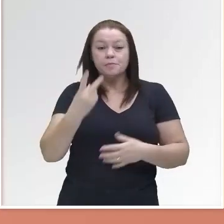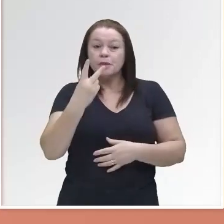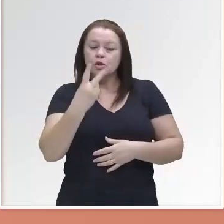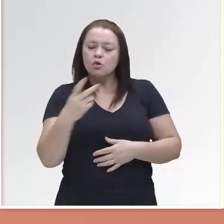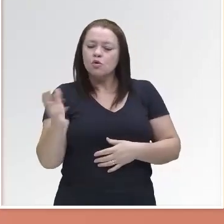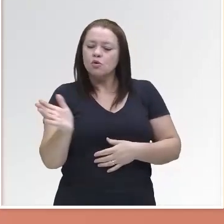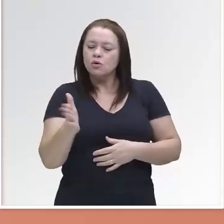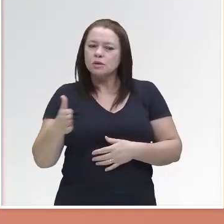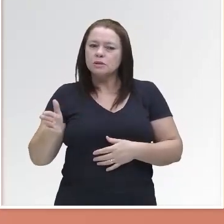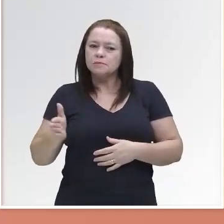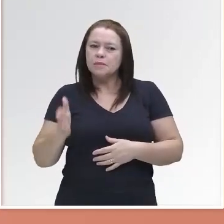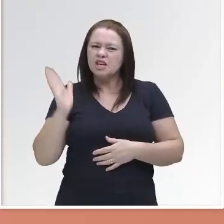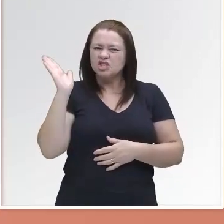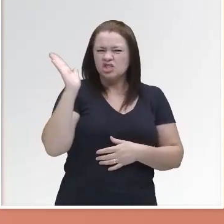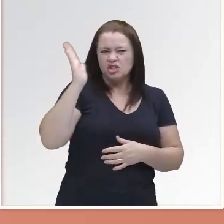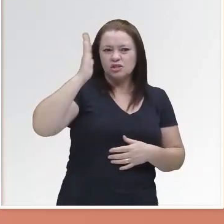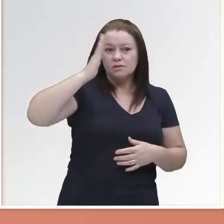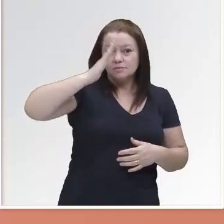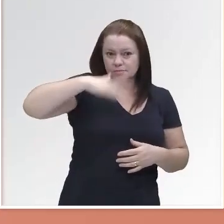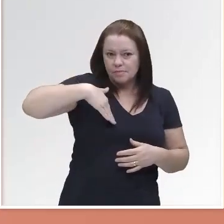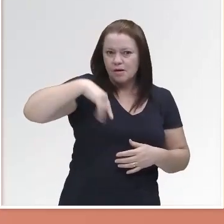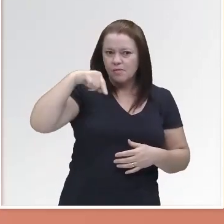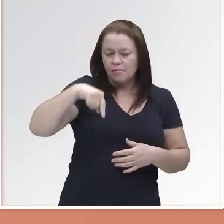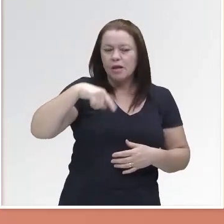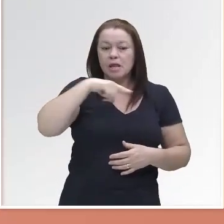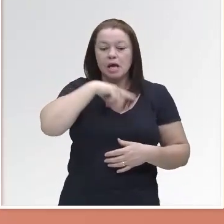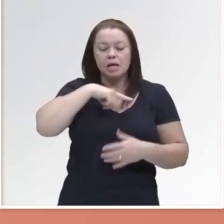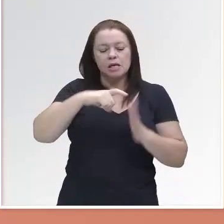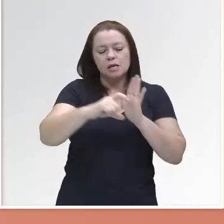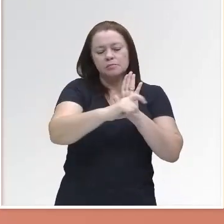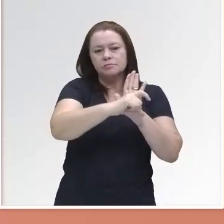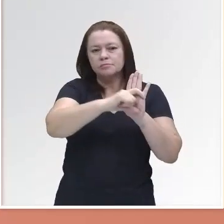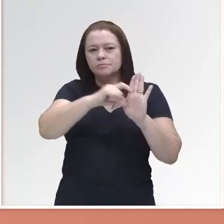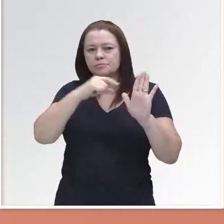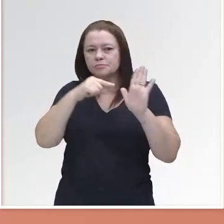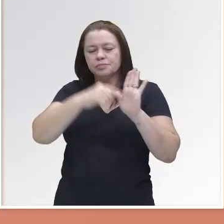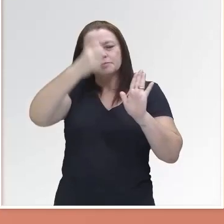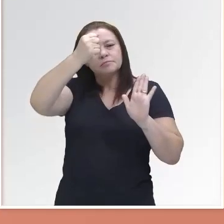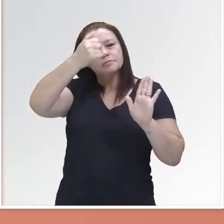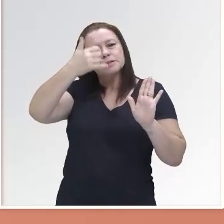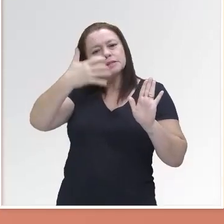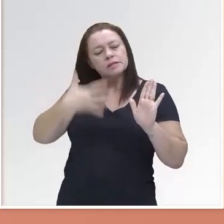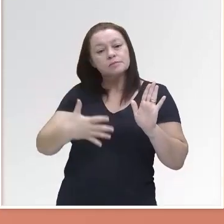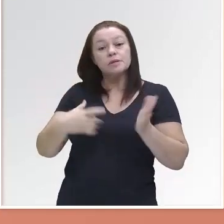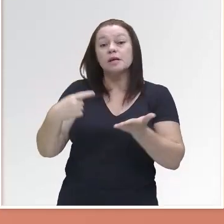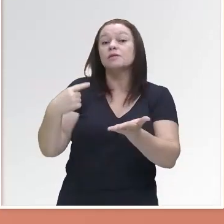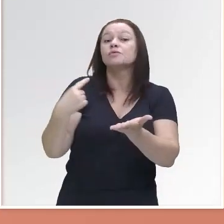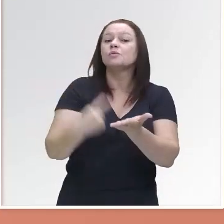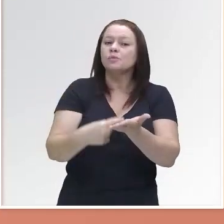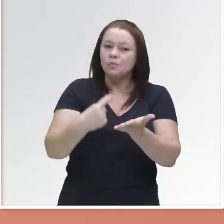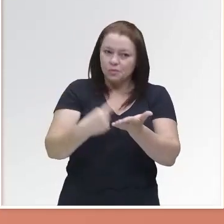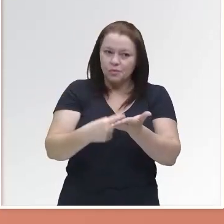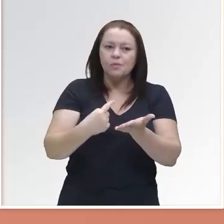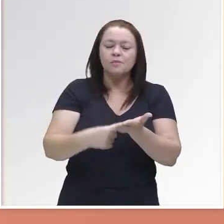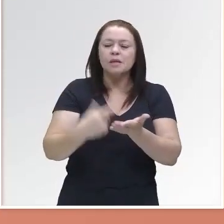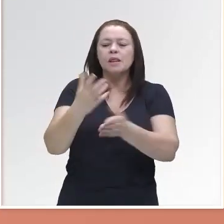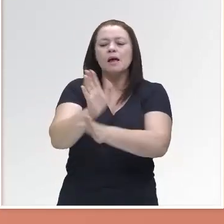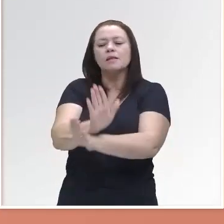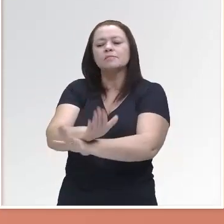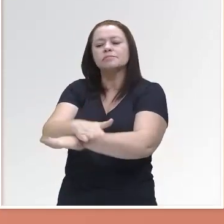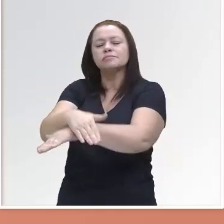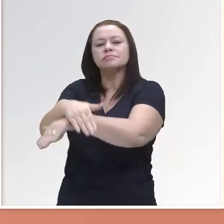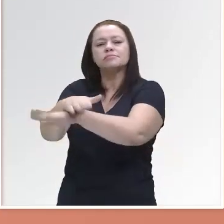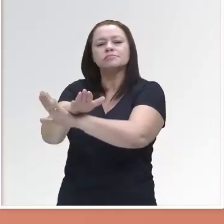malvadas. Esse é um trecho que fala sobre um combinado de Ariel, porque ela havia